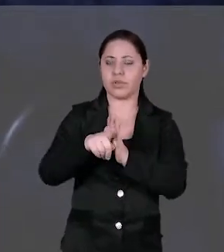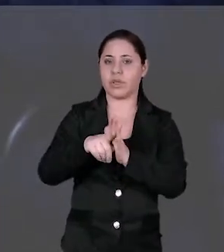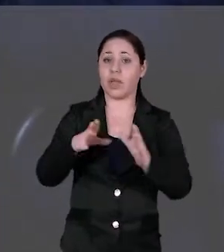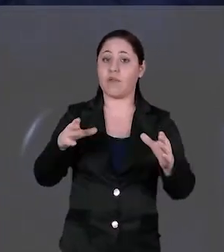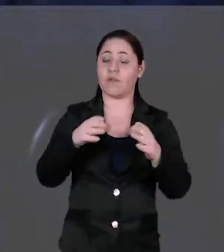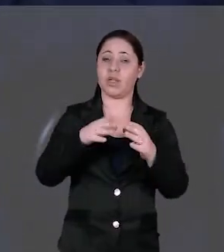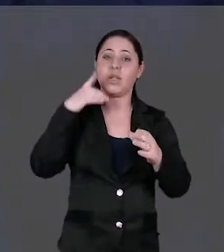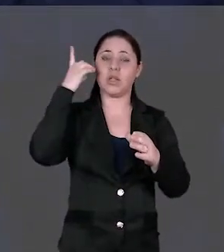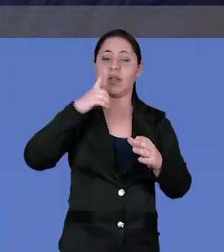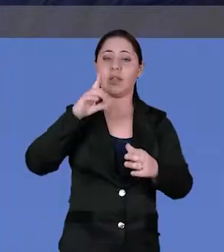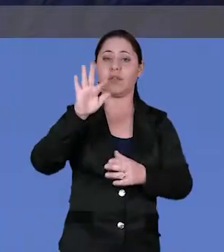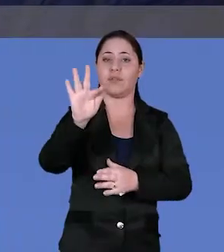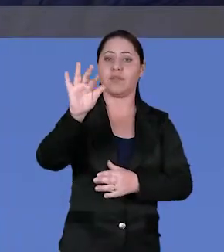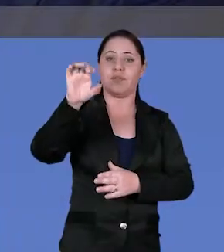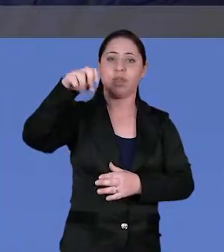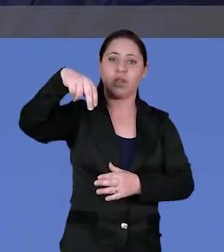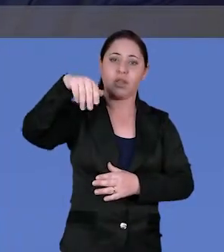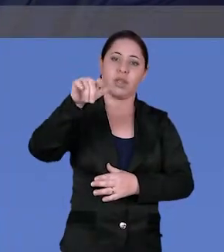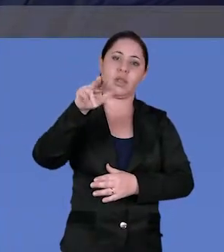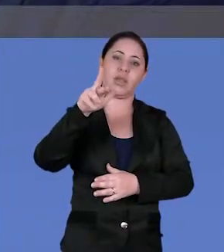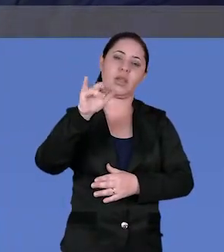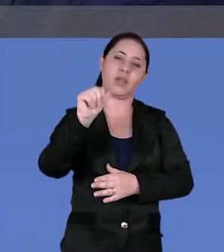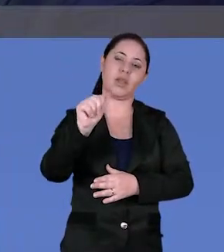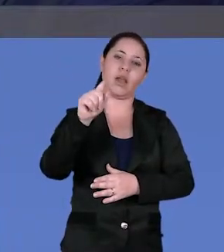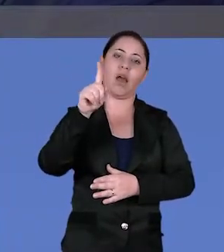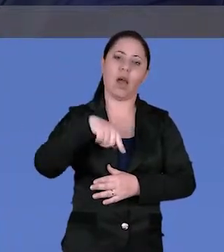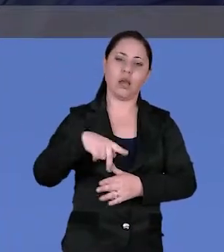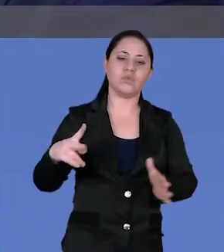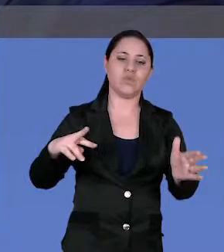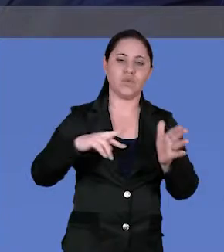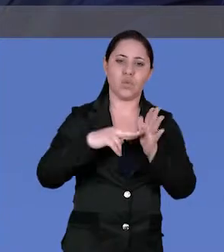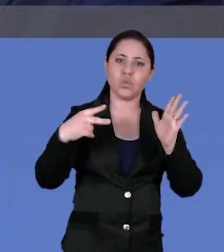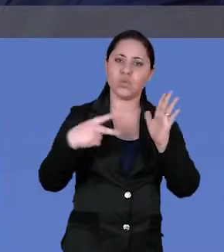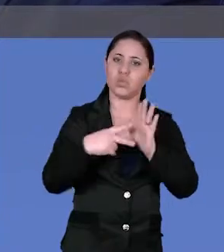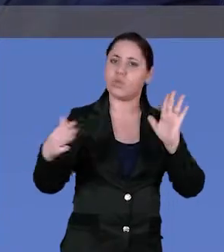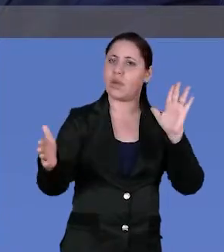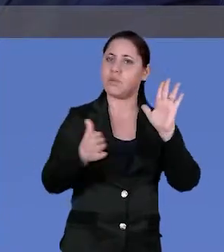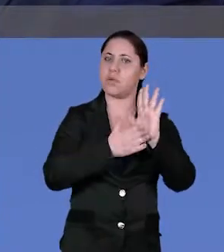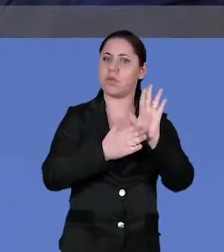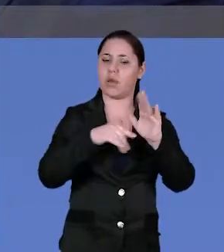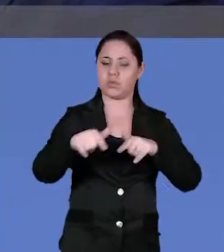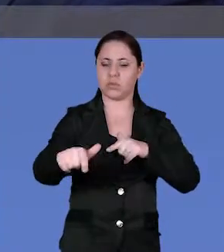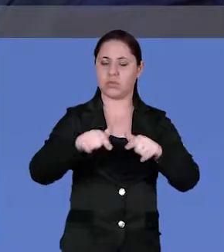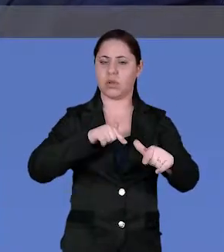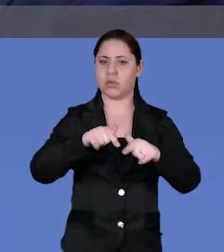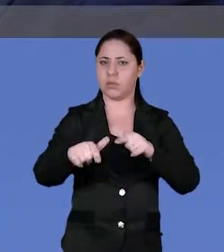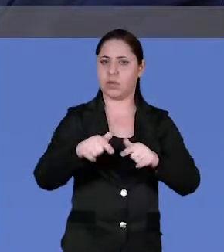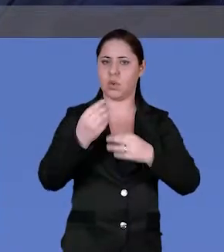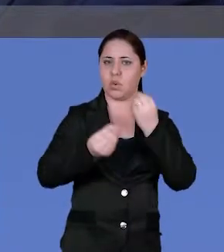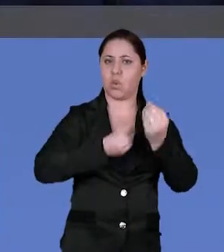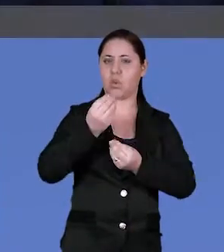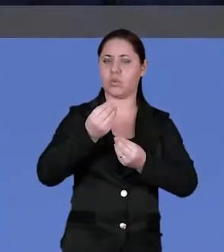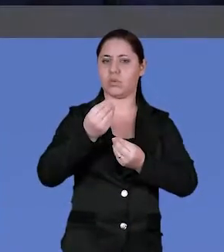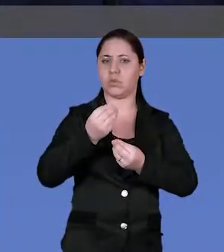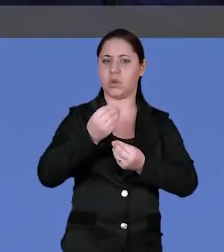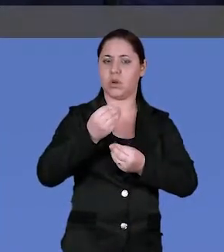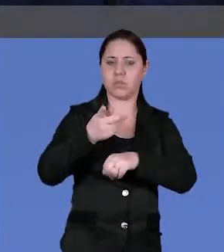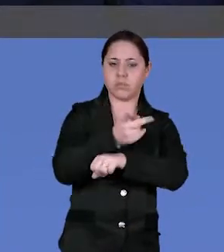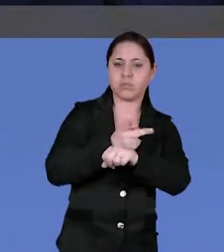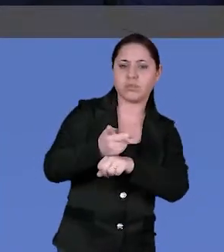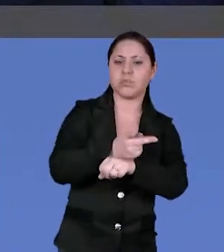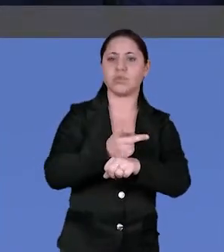esses procedimentos que são realizados. E a frente, que é a FENACRIA, ela vem exatamente nesse sentido, de buscar